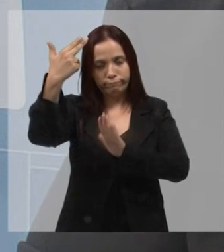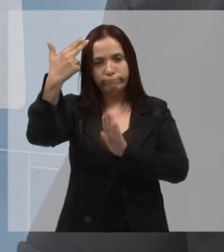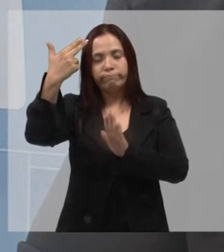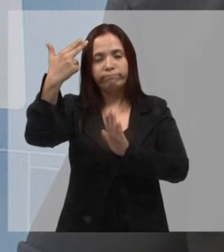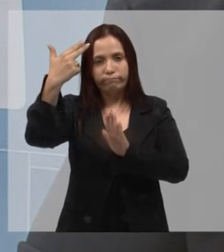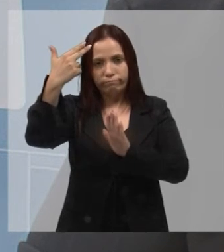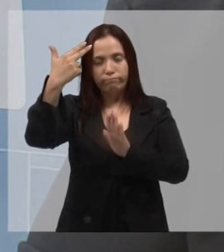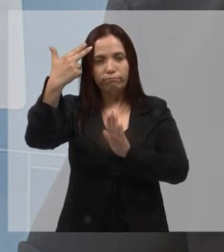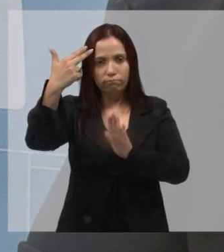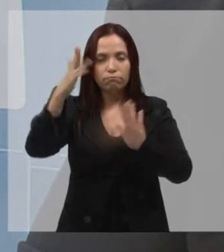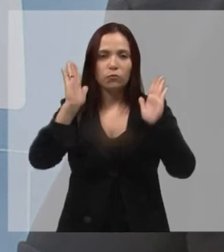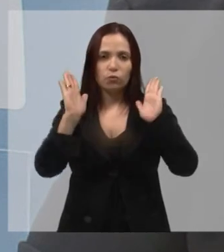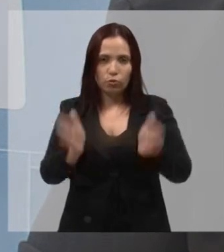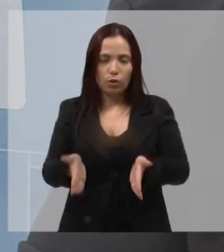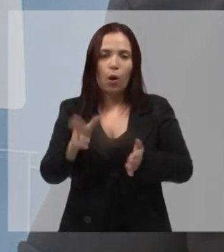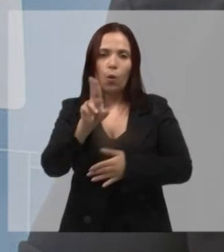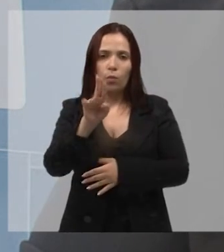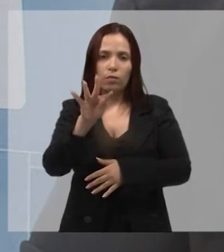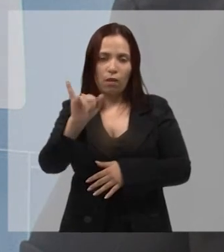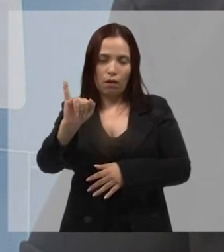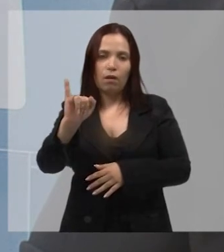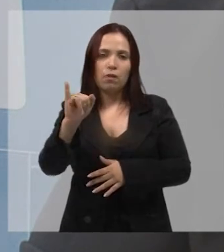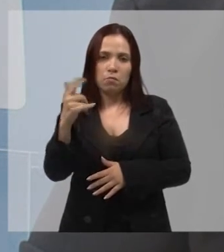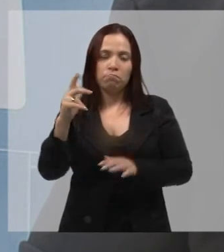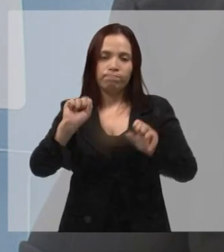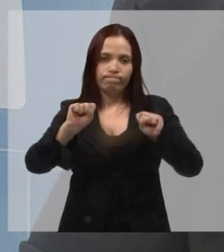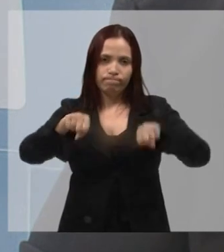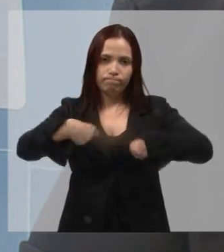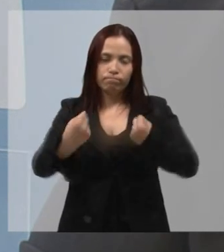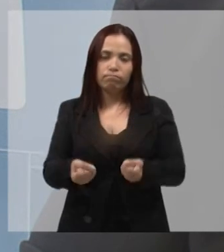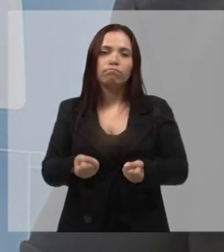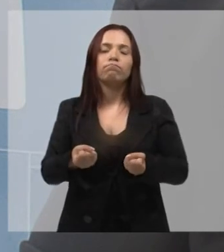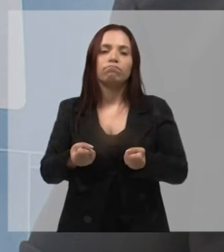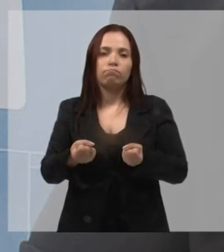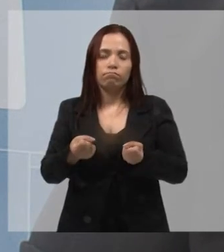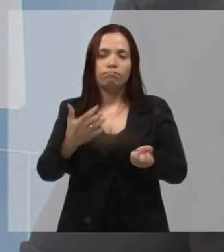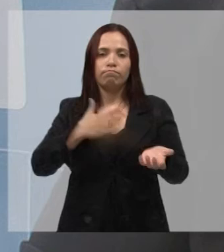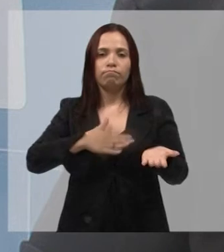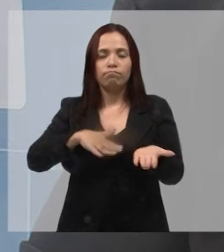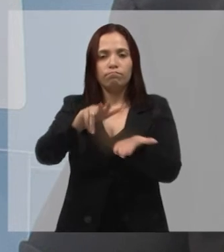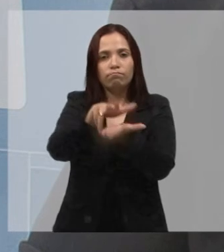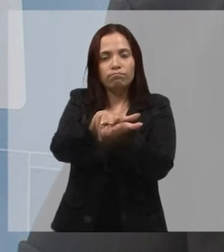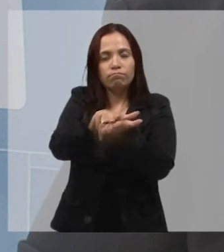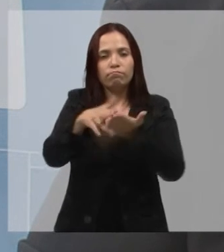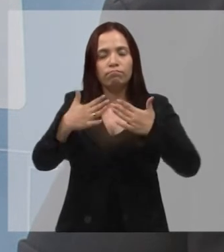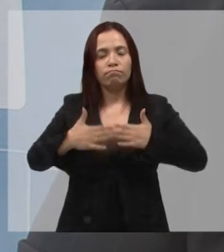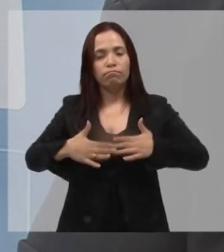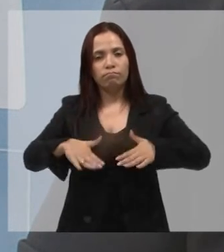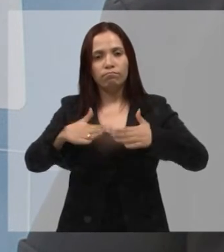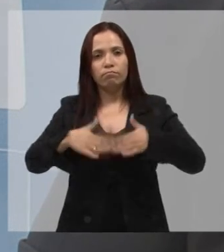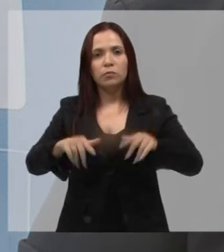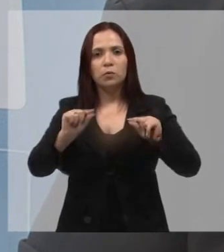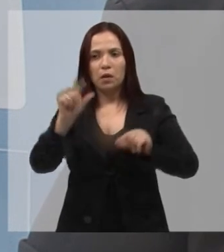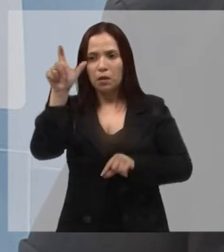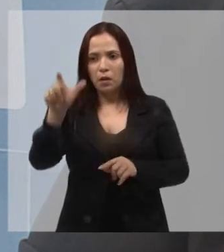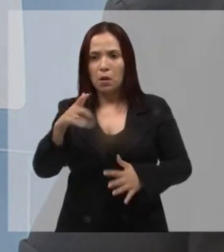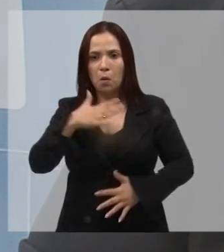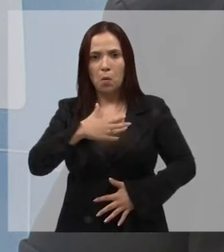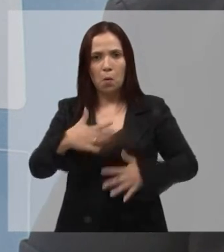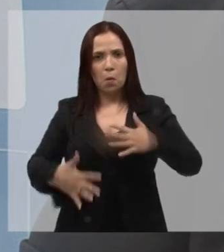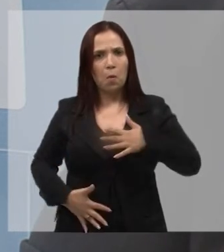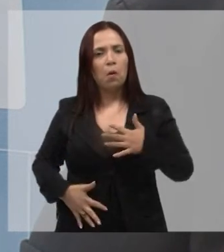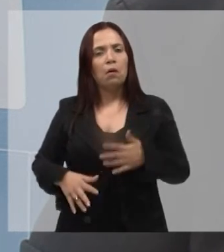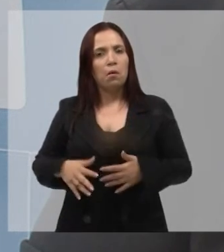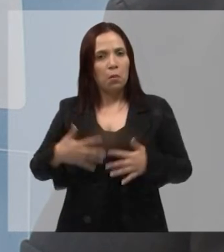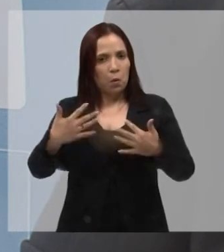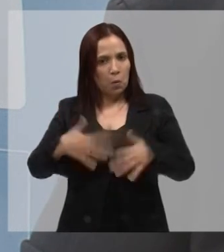Bolsonaro já saiu da UTI, já está no quarto, está se recuperando, demonstrando, Luiz, um vigor físico